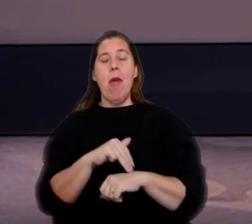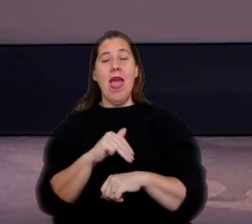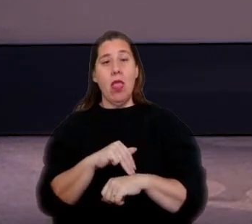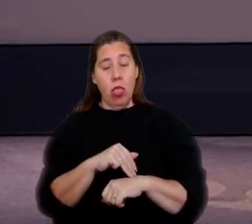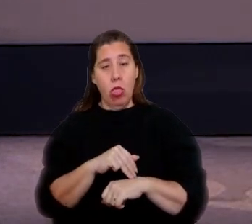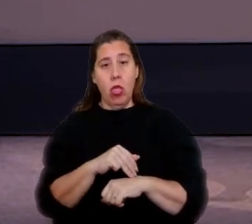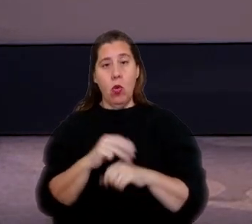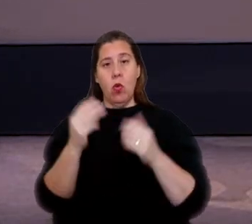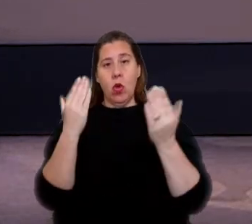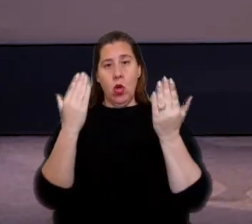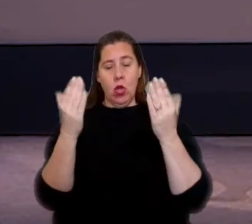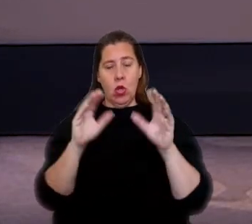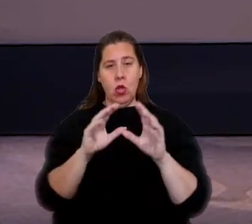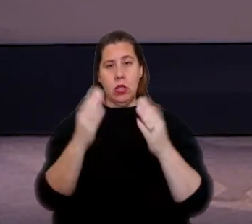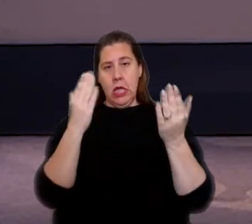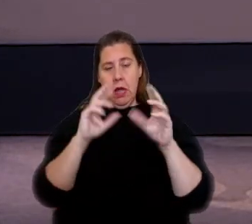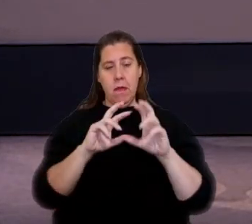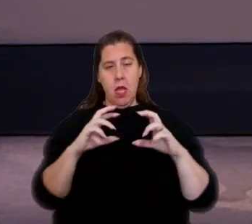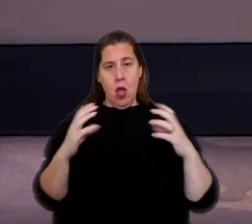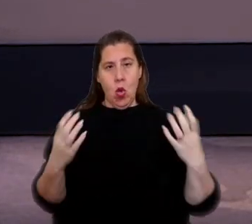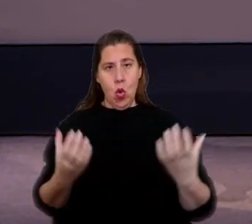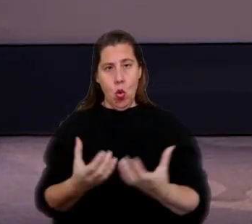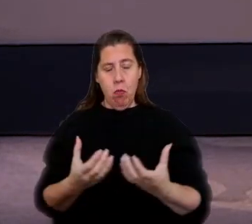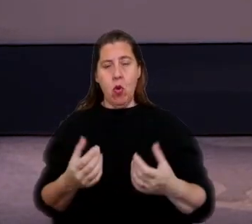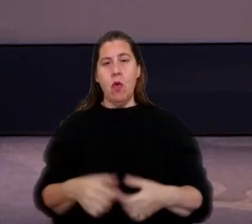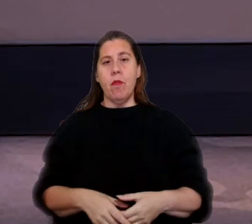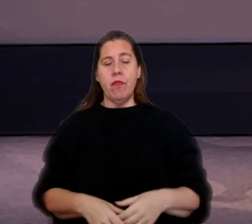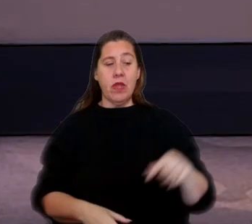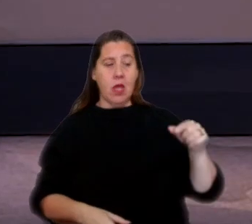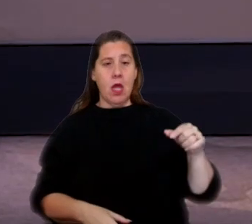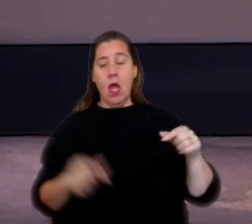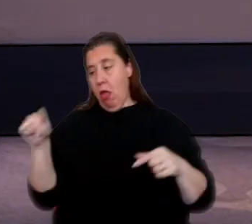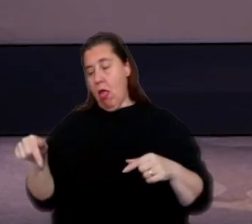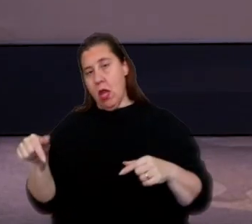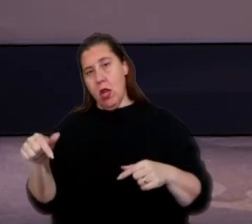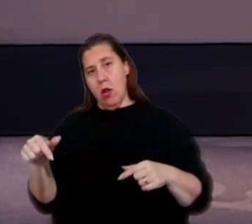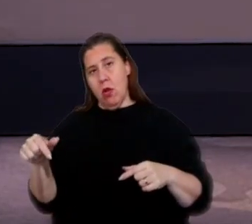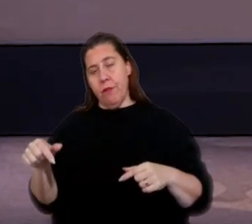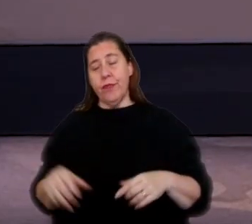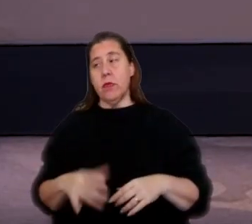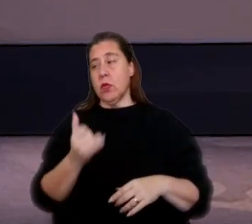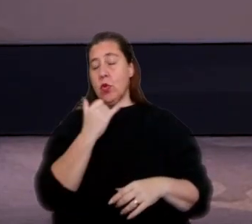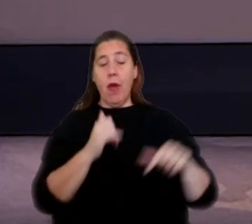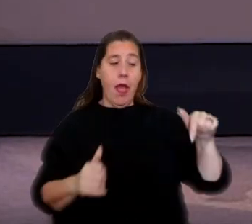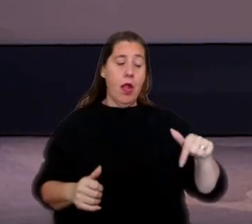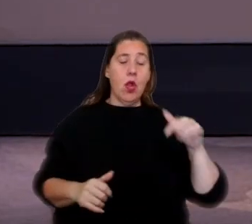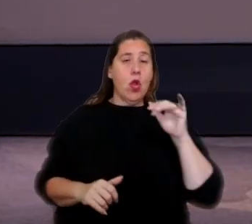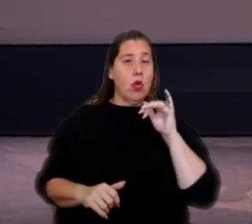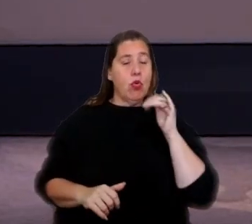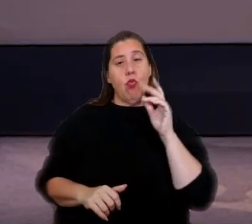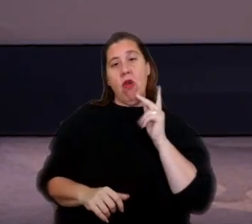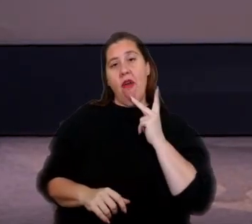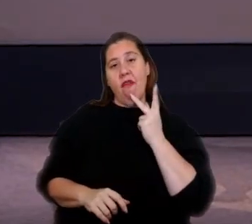No momento que está a terapia de grupo com os alunos, o Remy se recusa a falar, ou melhor, o Léo